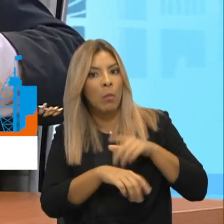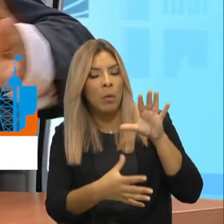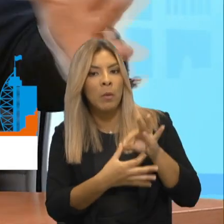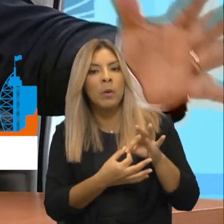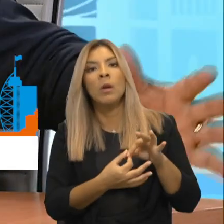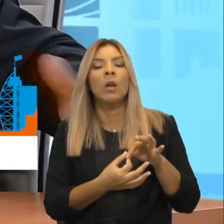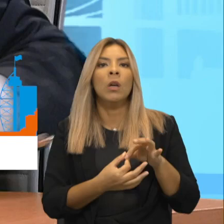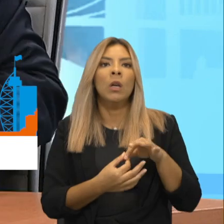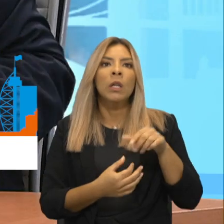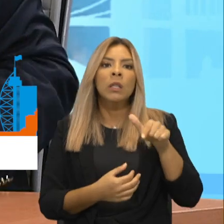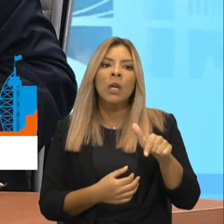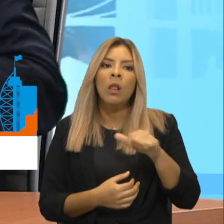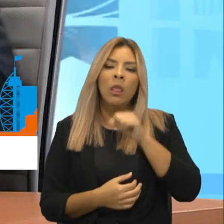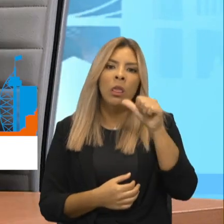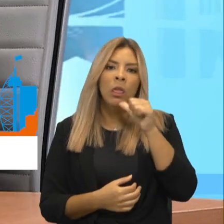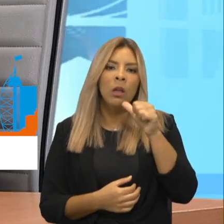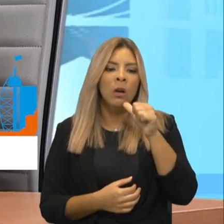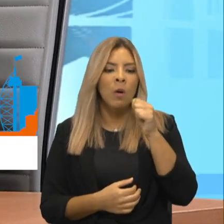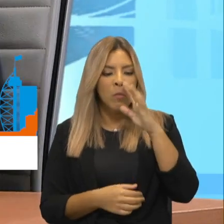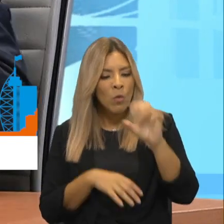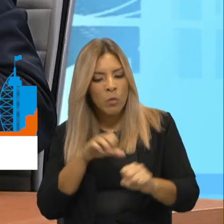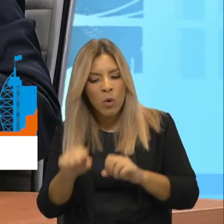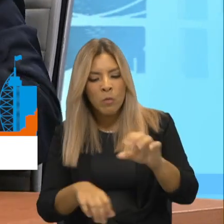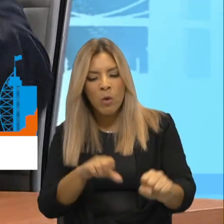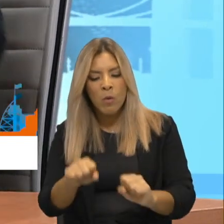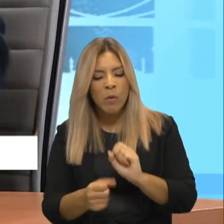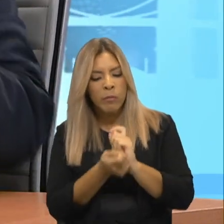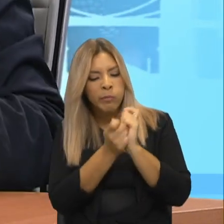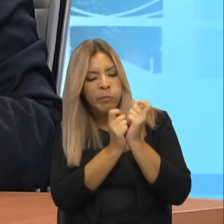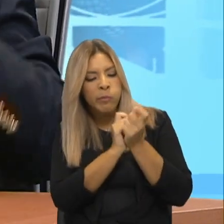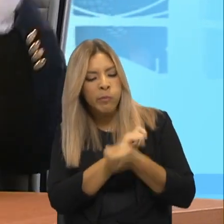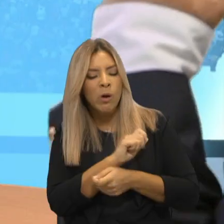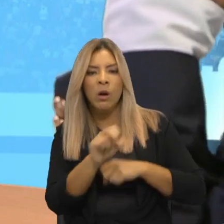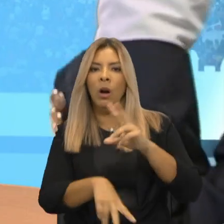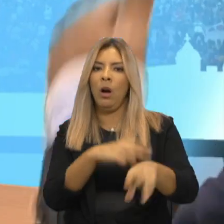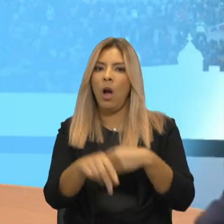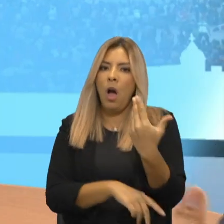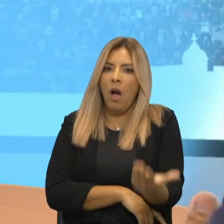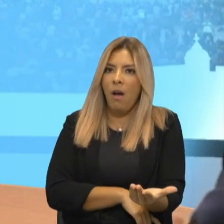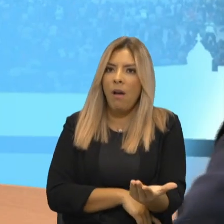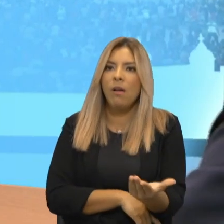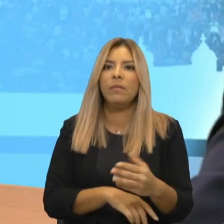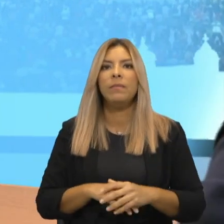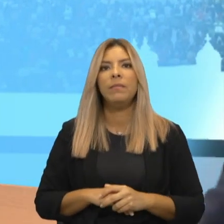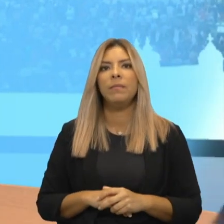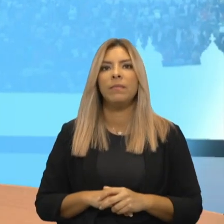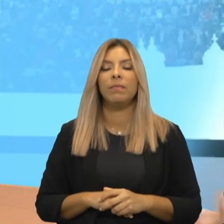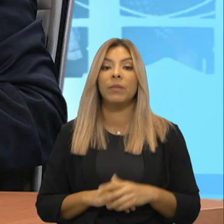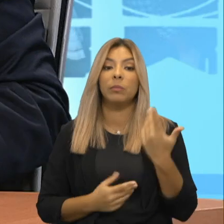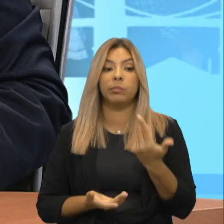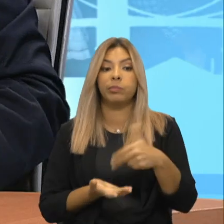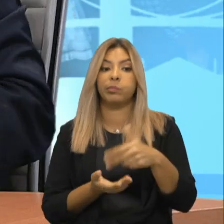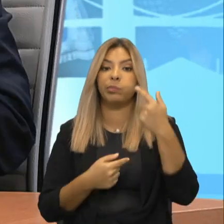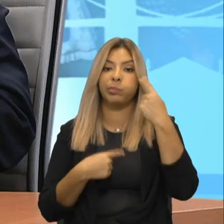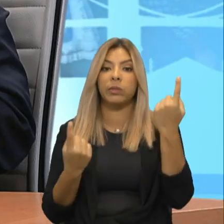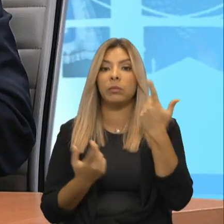tem vários ramos e que resultam desse processo de renovação e adaptação. E é o que assistimos também aqui na questão desta congregação da apresentação de Maria.